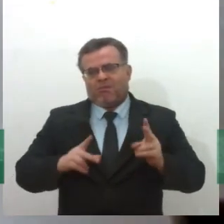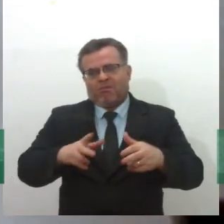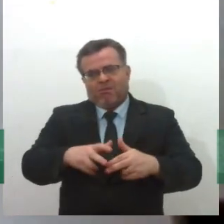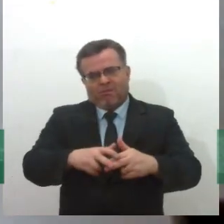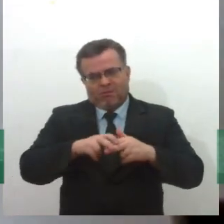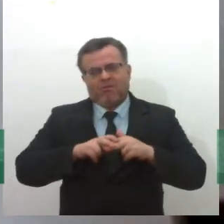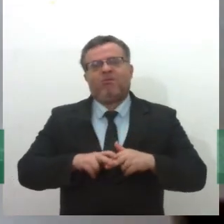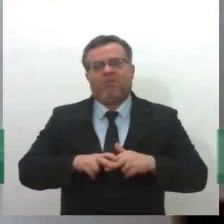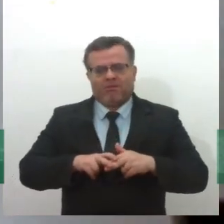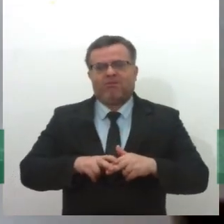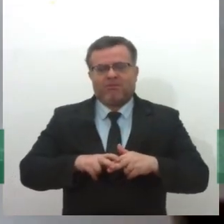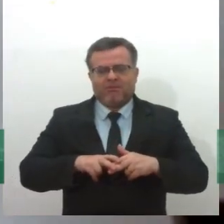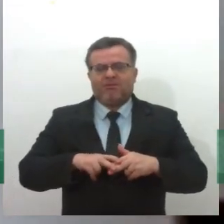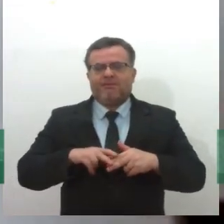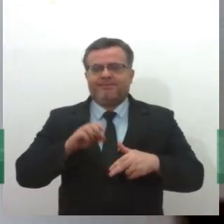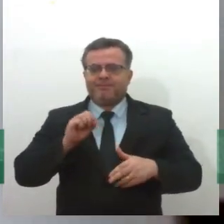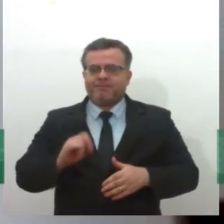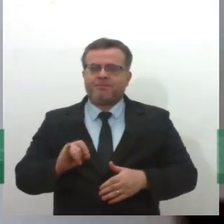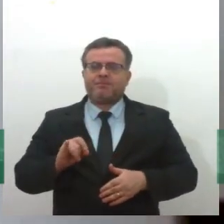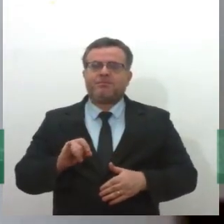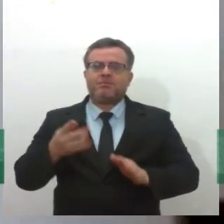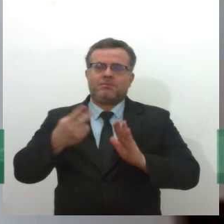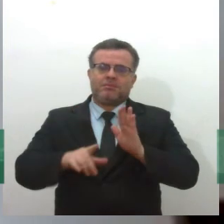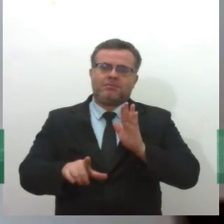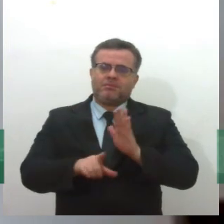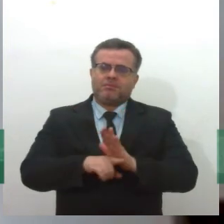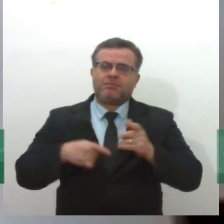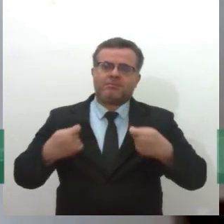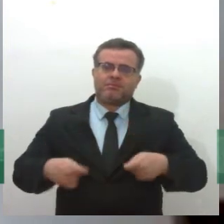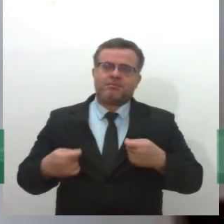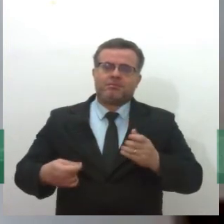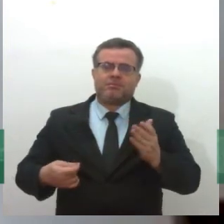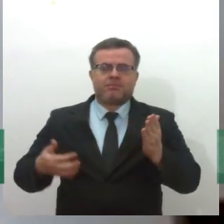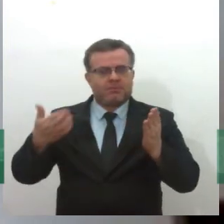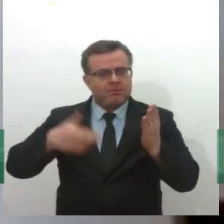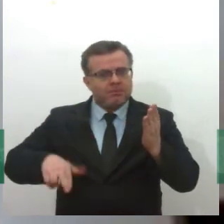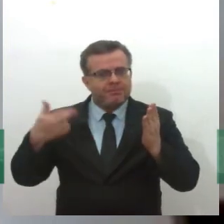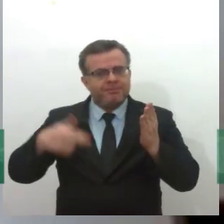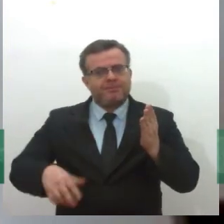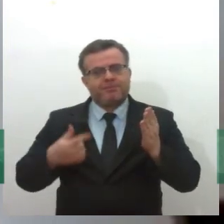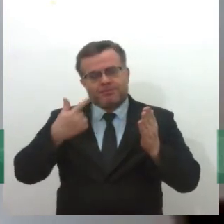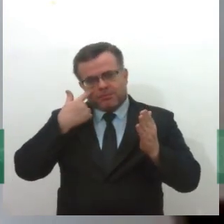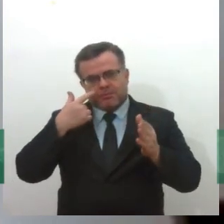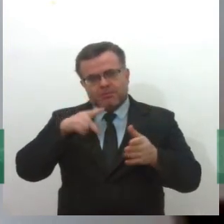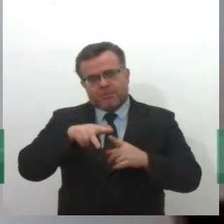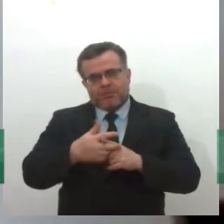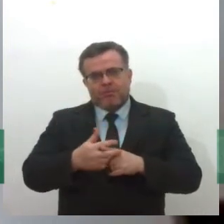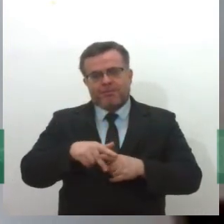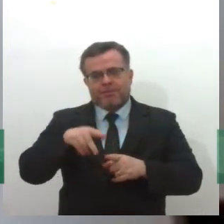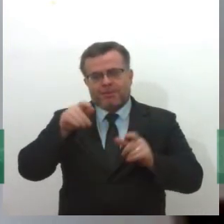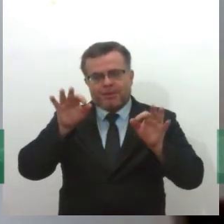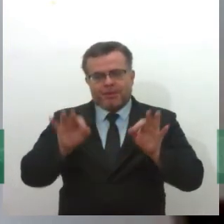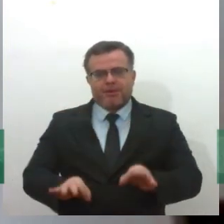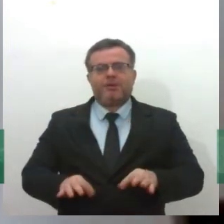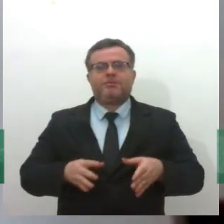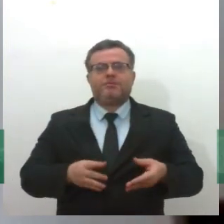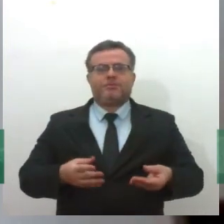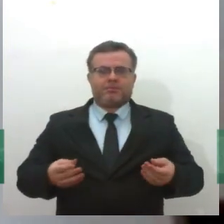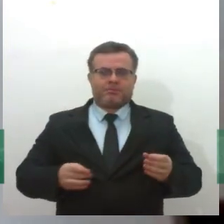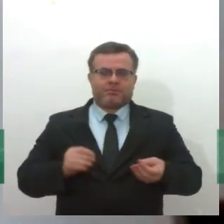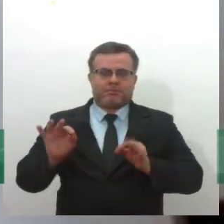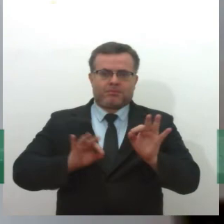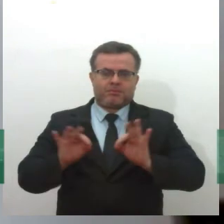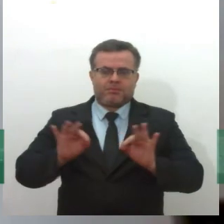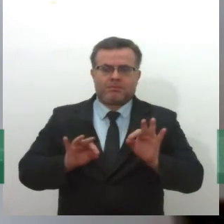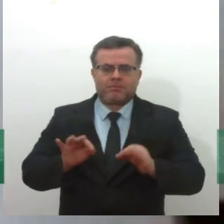enquanto houver travas num texto de uma PEC, essa PEC deve ser revista, deve ser reconfigurada, deve ser redigida, devolvida para